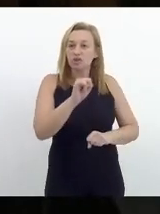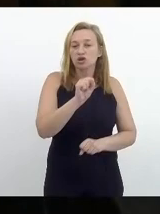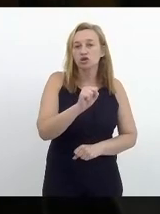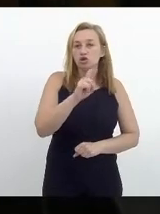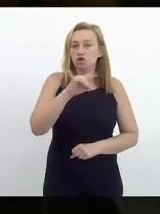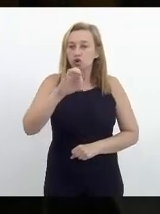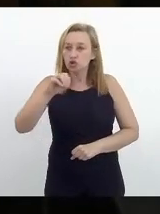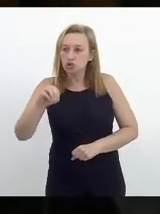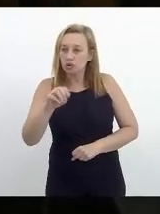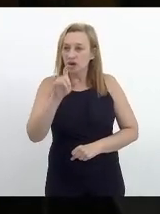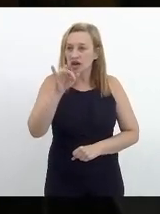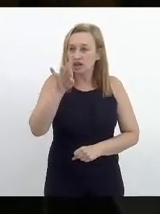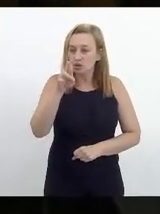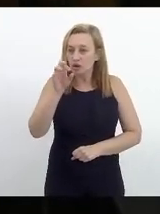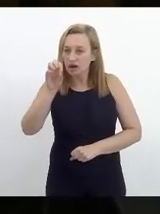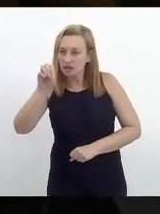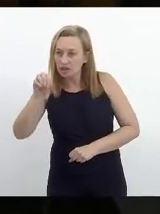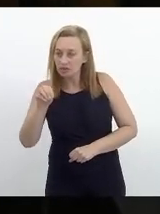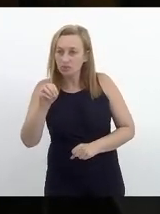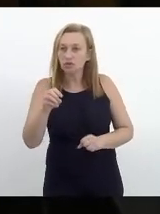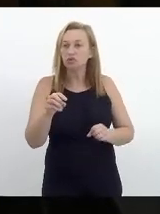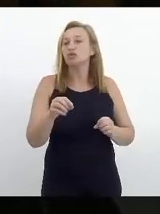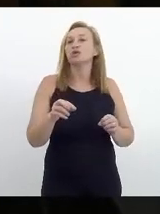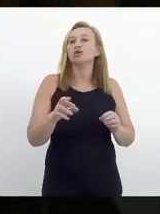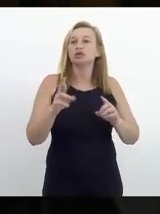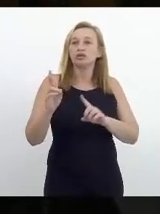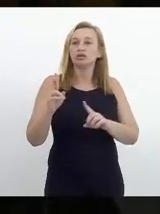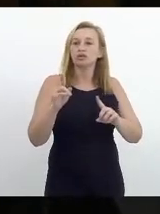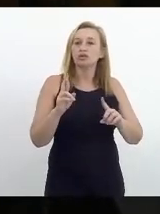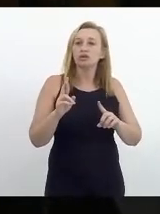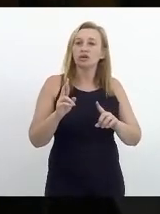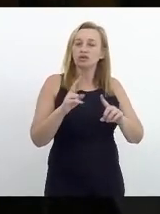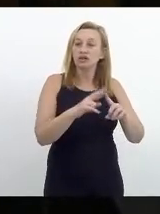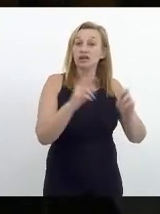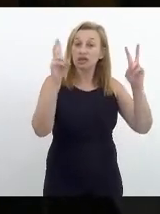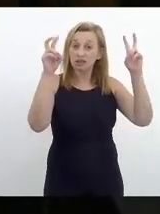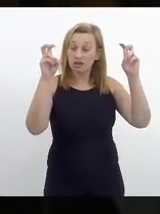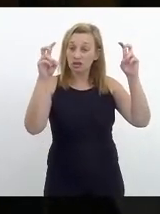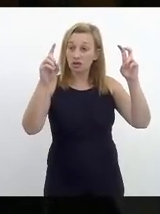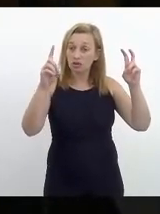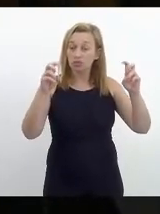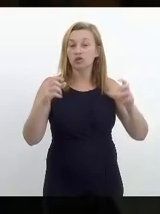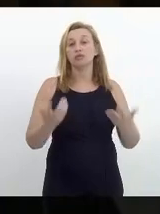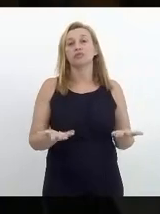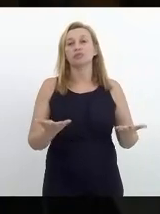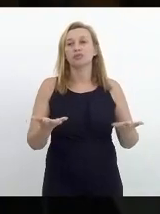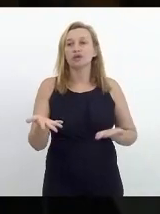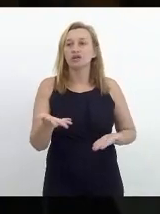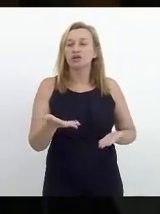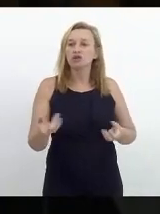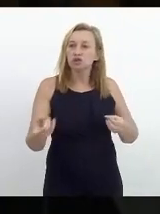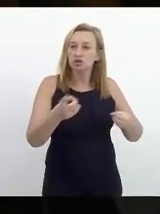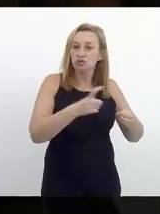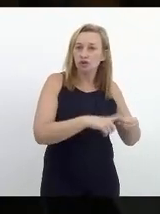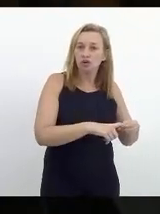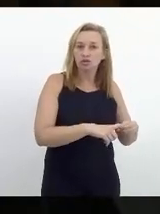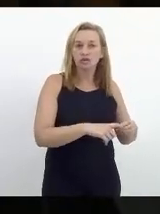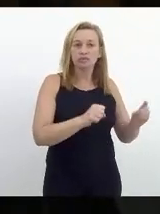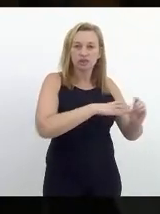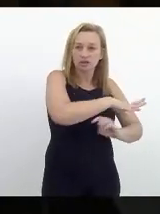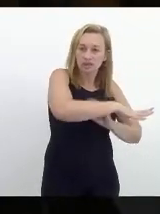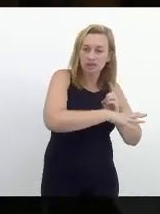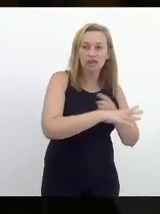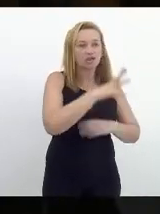Janeiro possa merecer esse nome, possa contribuir para o processo de ressocialização desses adolescentes